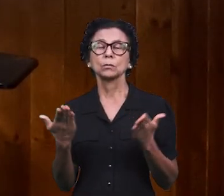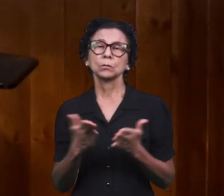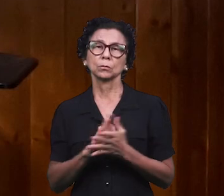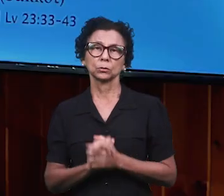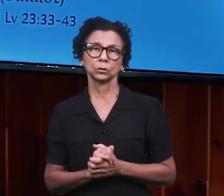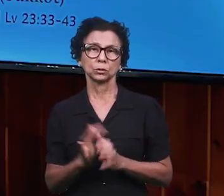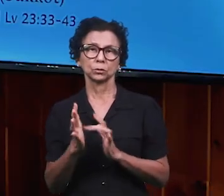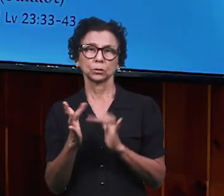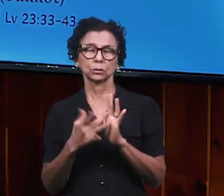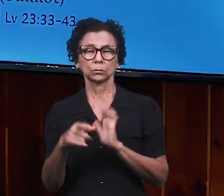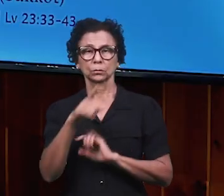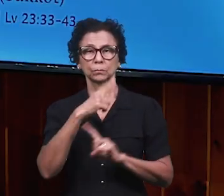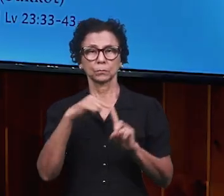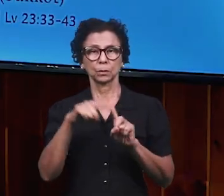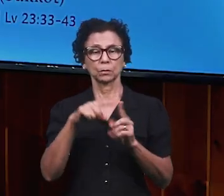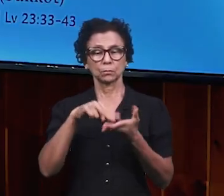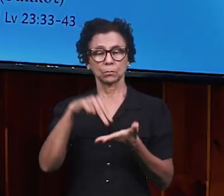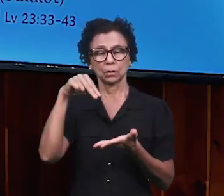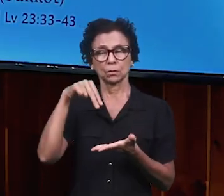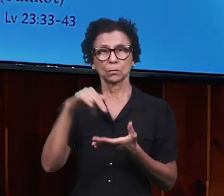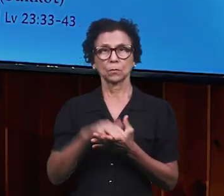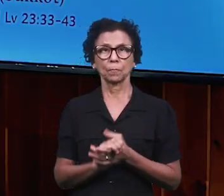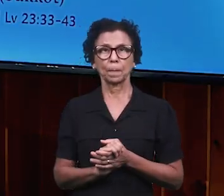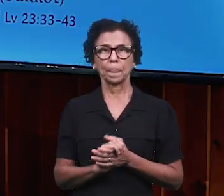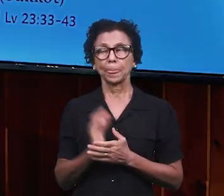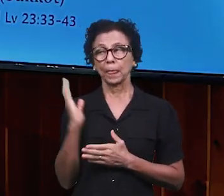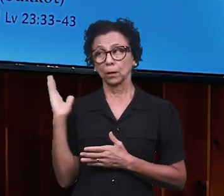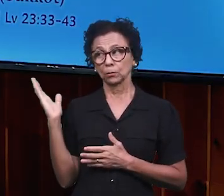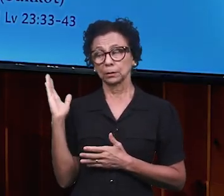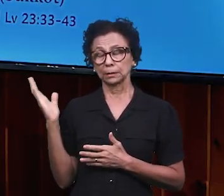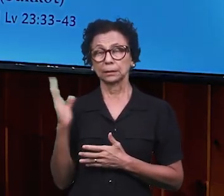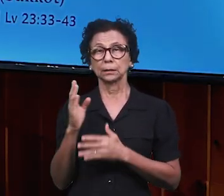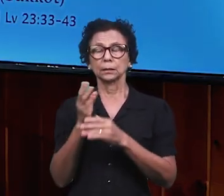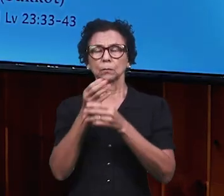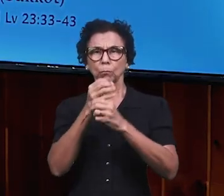bem. Agora, vindo para cá, as trombetas...